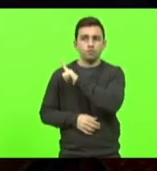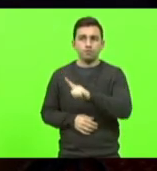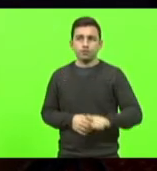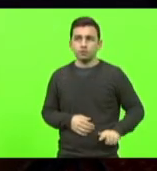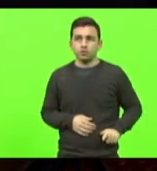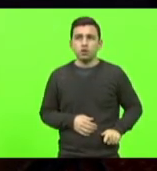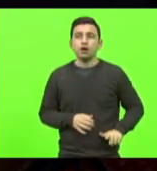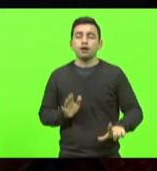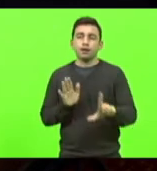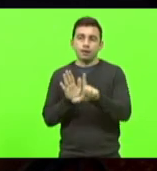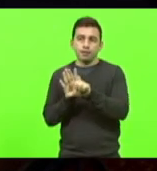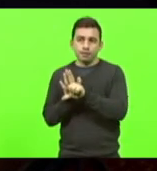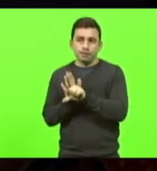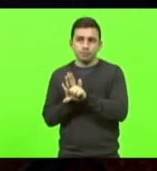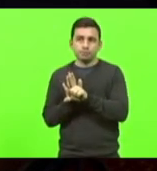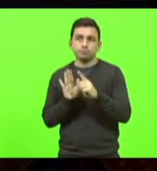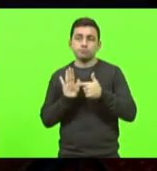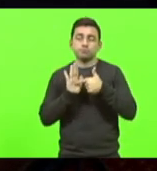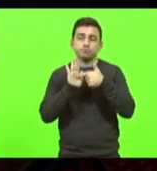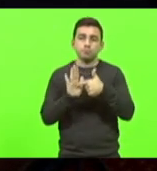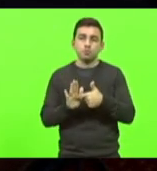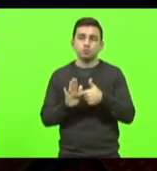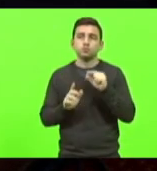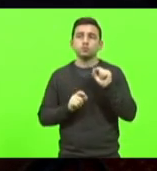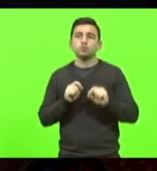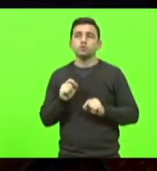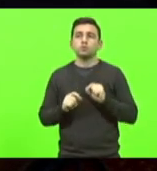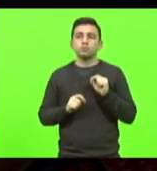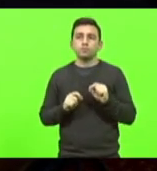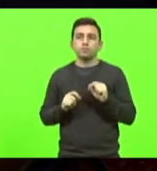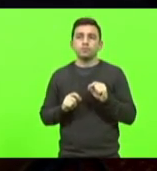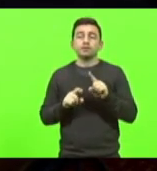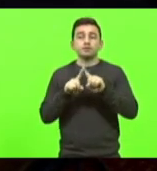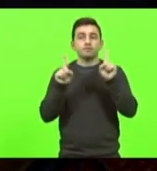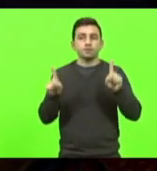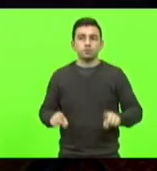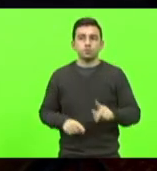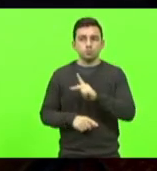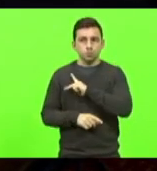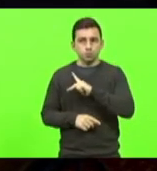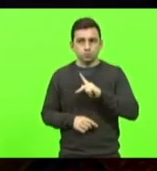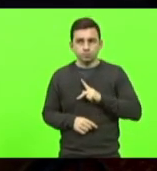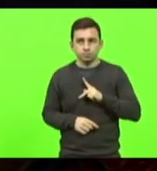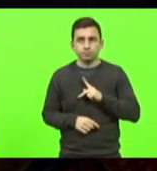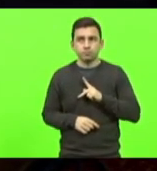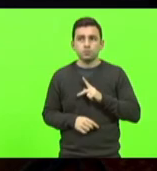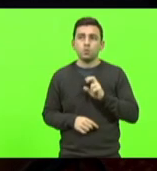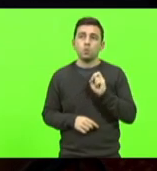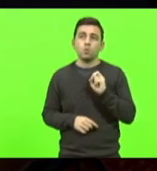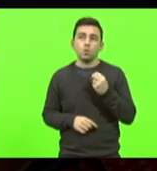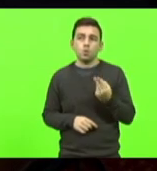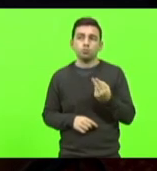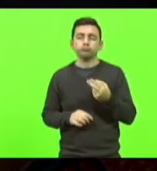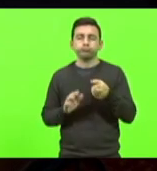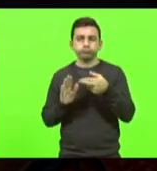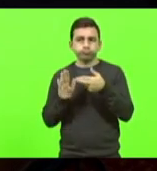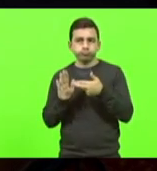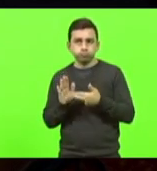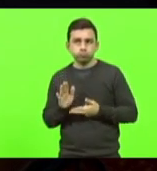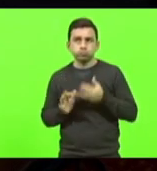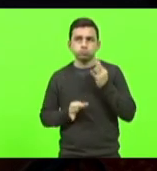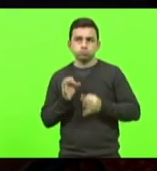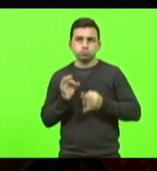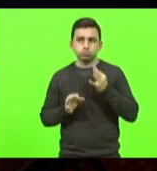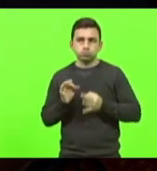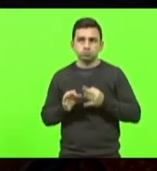as leis que disponham sobre os servidores públicos do estado ou regime jurídico provimento